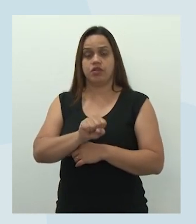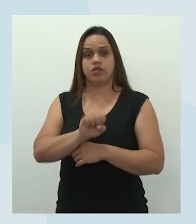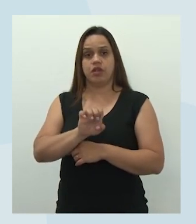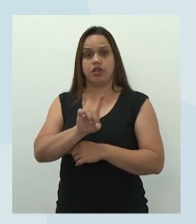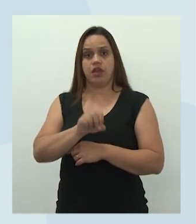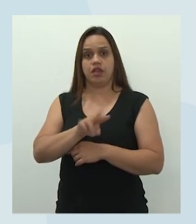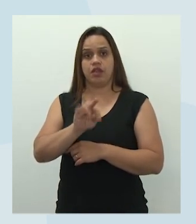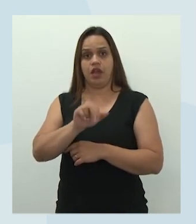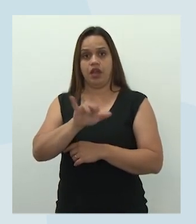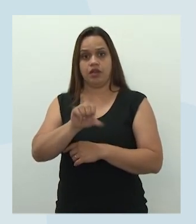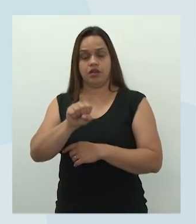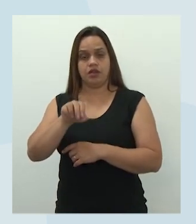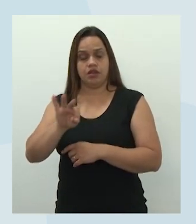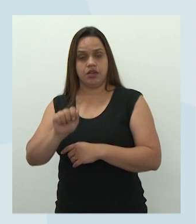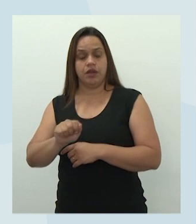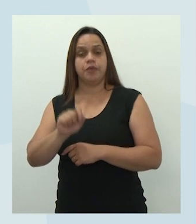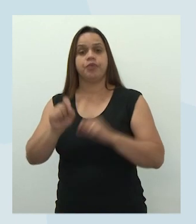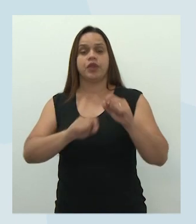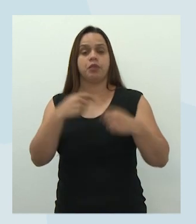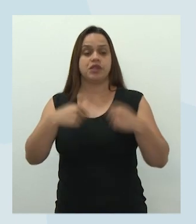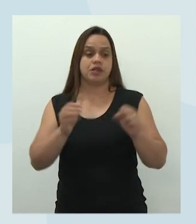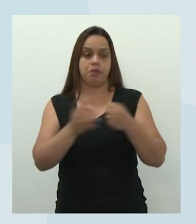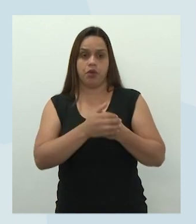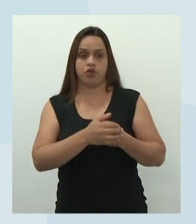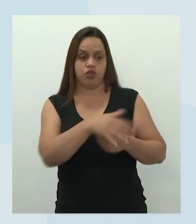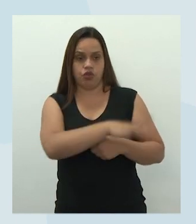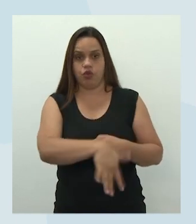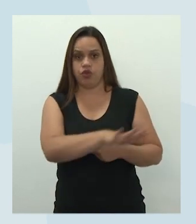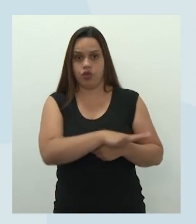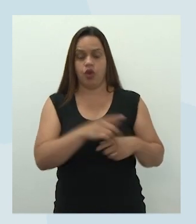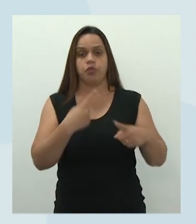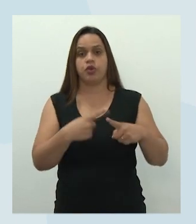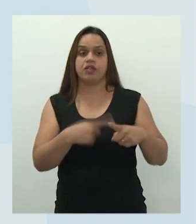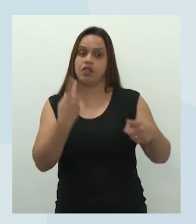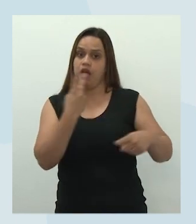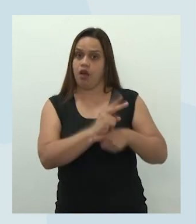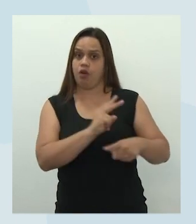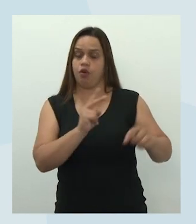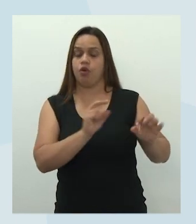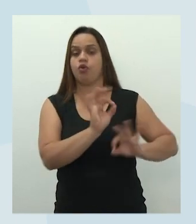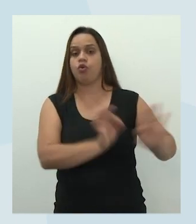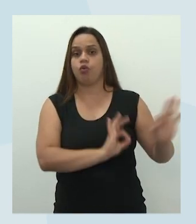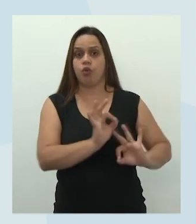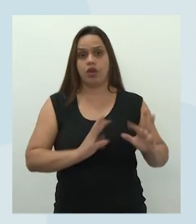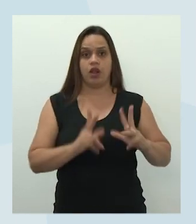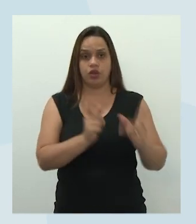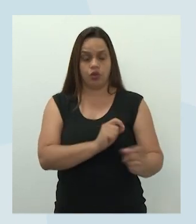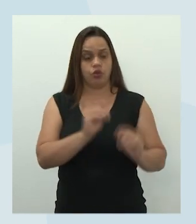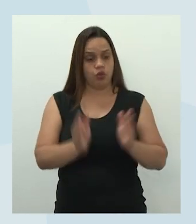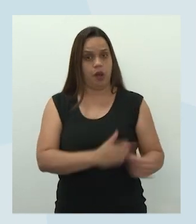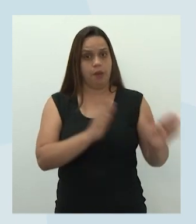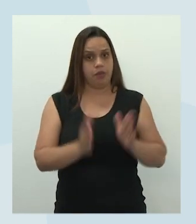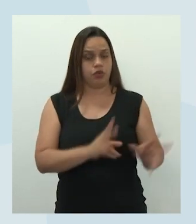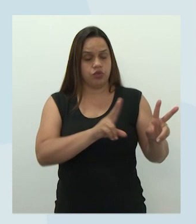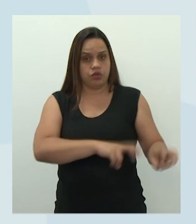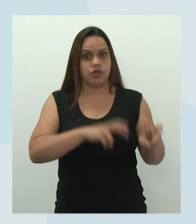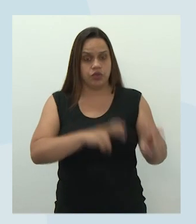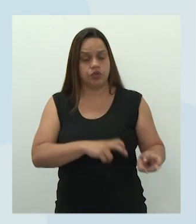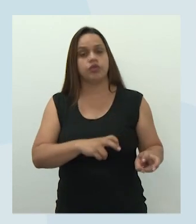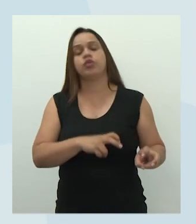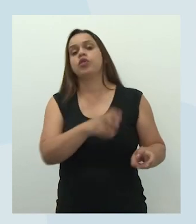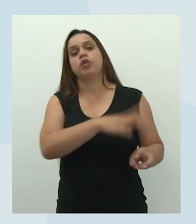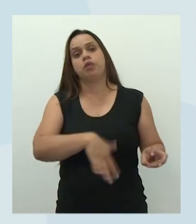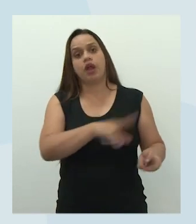é outra consequência do sedentarismo aí. Você precisa proteger o território, organizar a produção agrícola para que